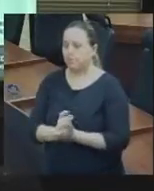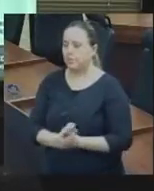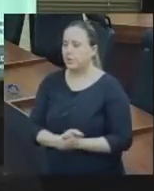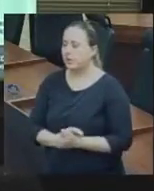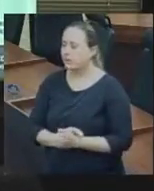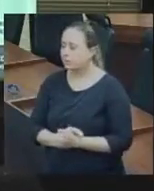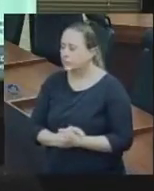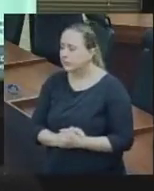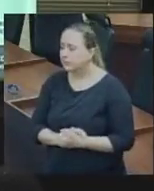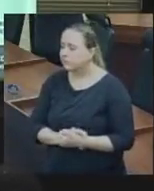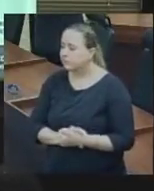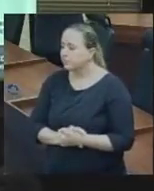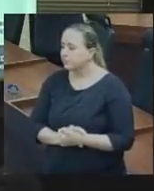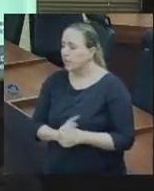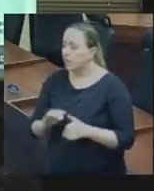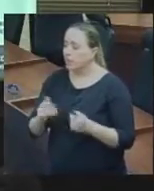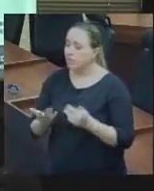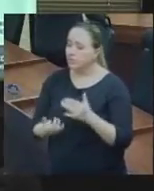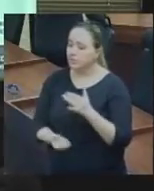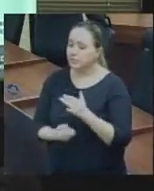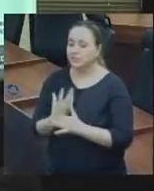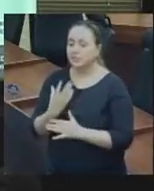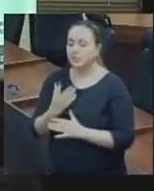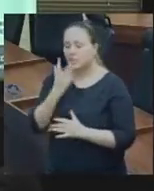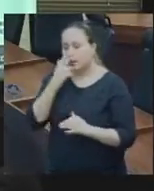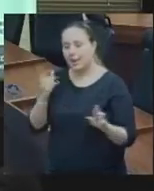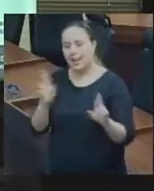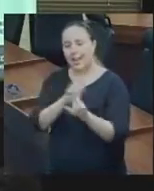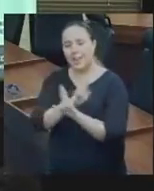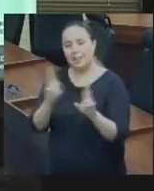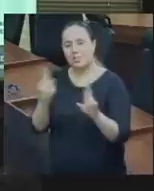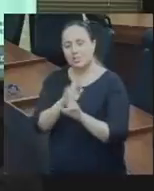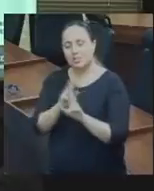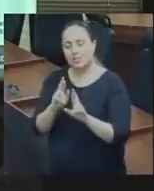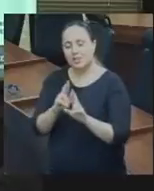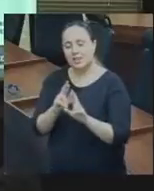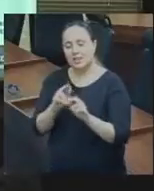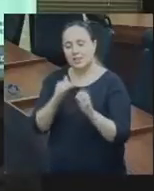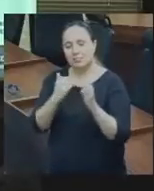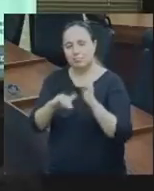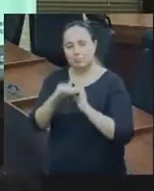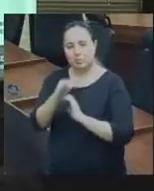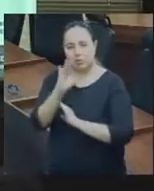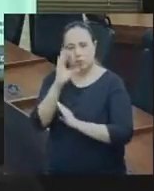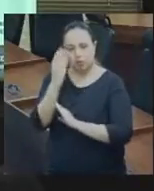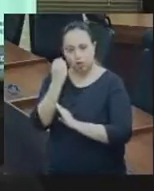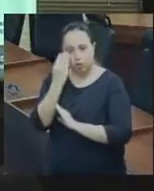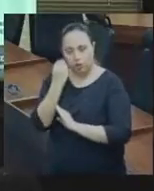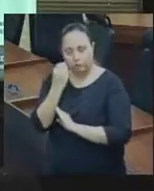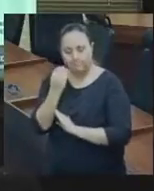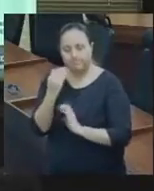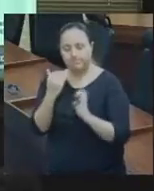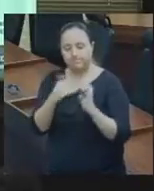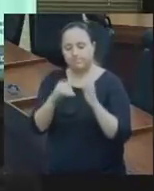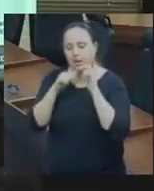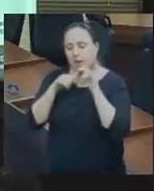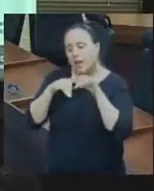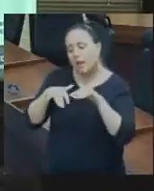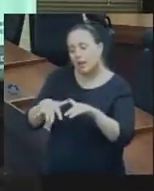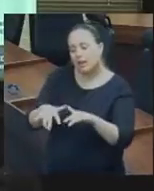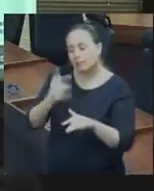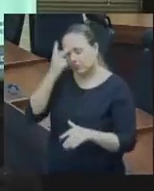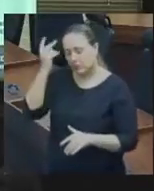com isso foi criando uma rede de pessoas que vão passando fotos pra ele e que também vai disseminando esse